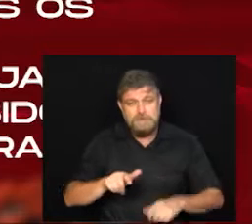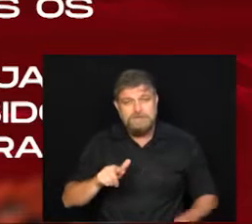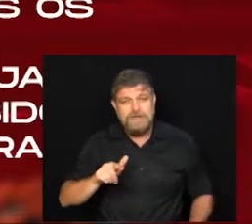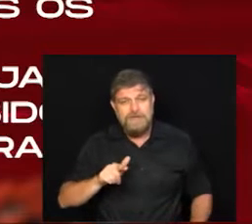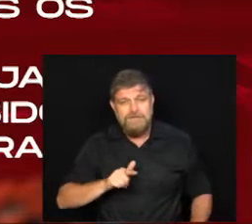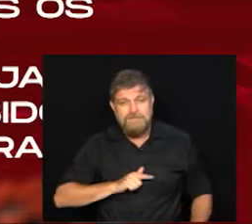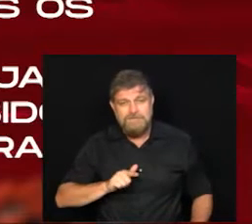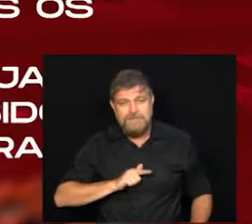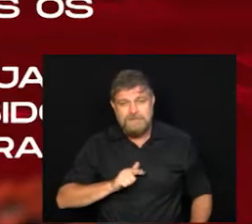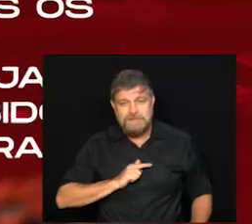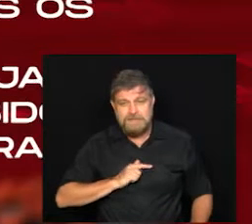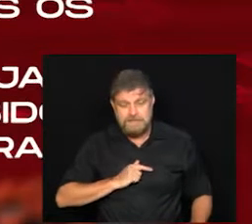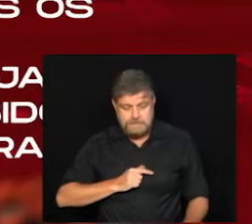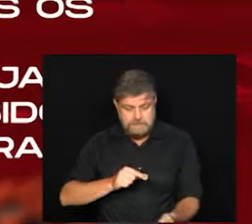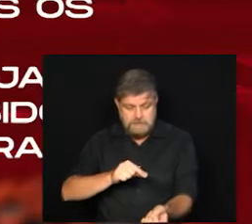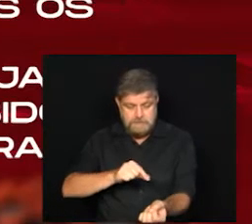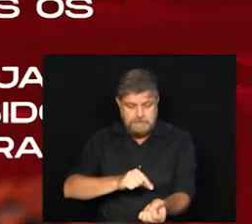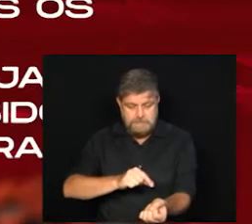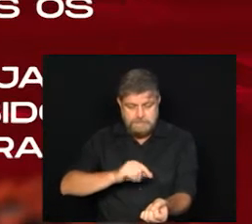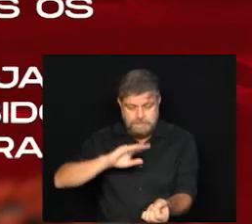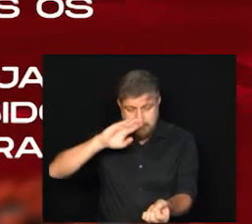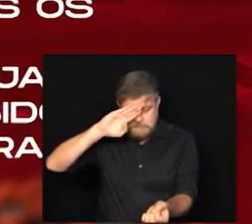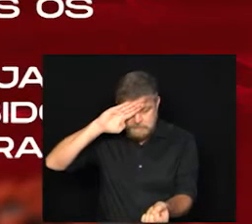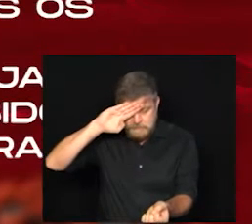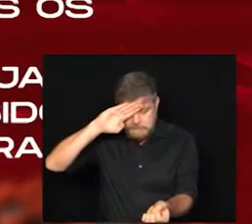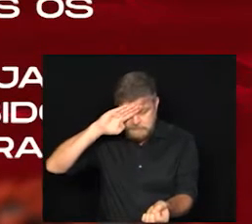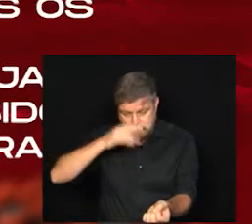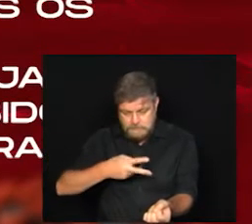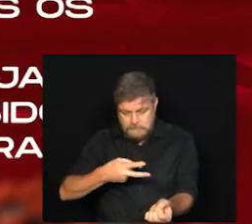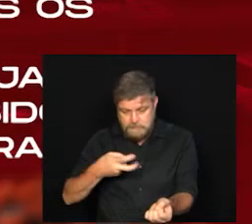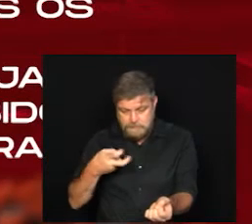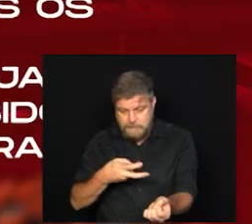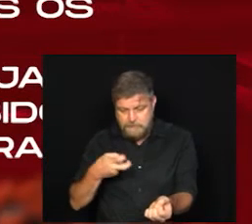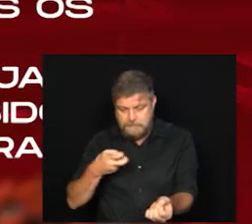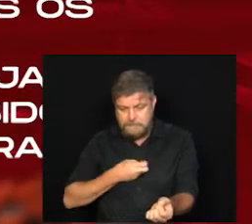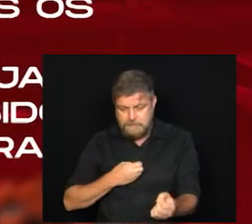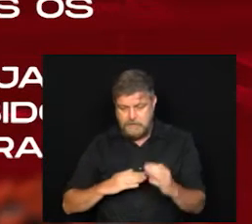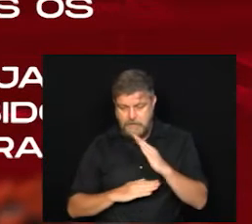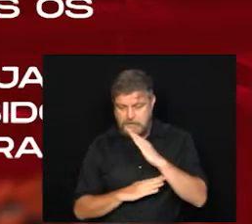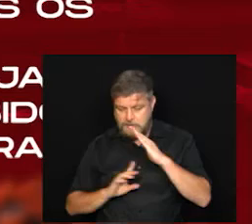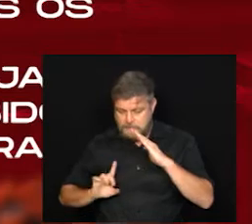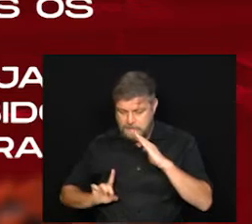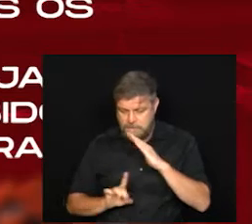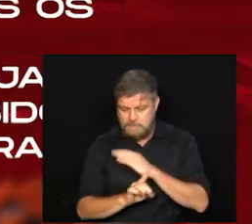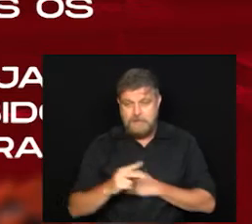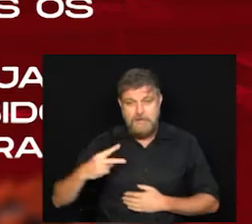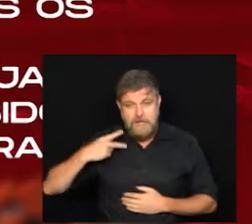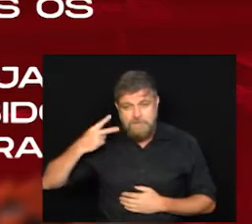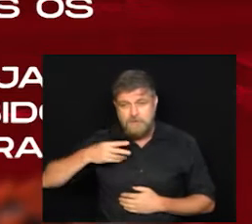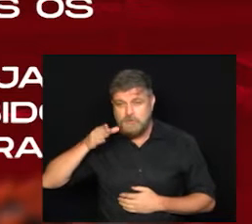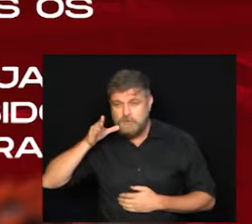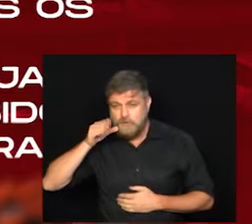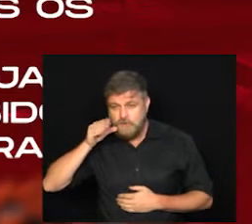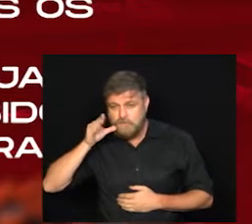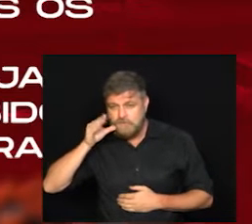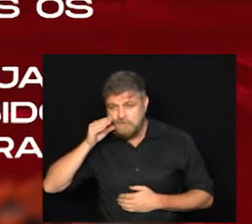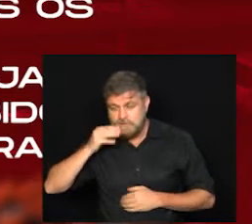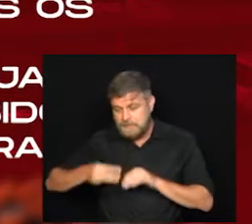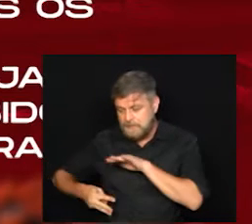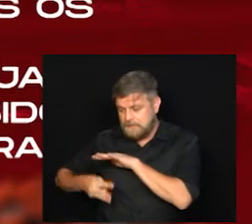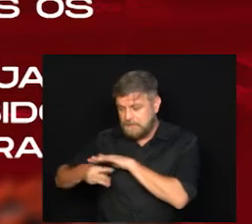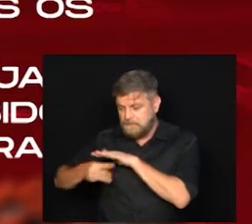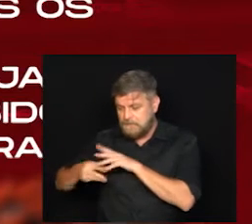aqui a aferição da temperatura daquelas que vão ser permitidas a entrada. Vereadores, servidores, colaboradores